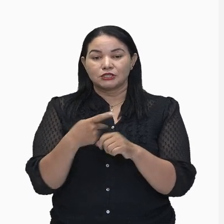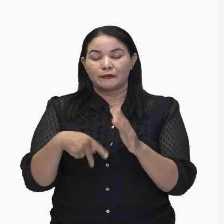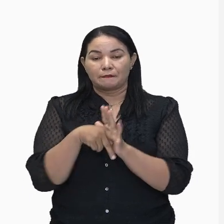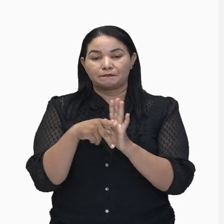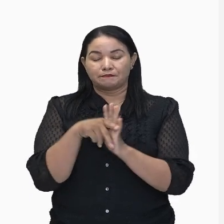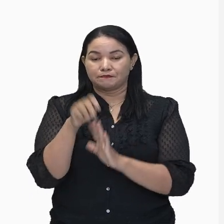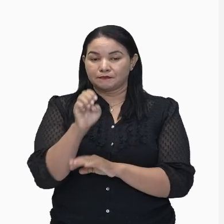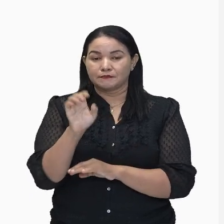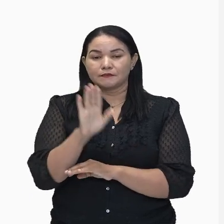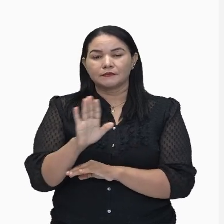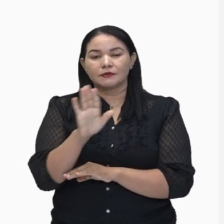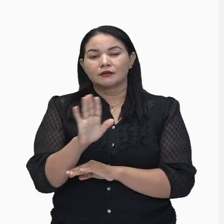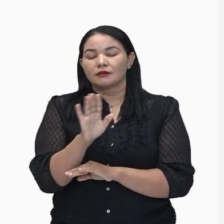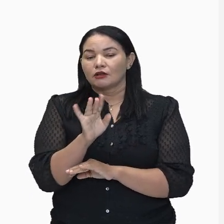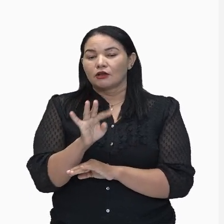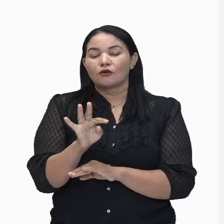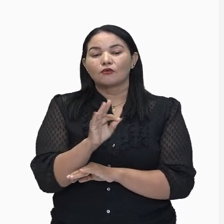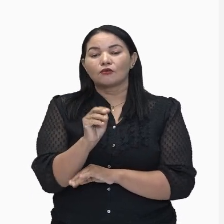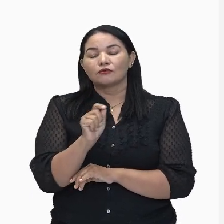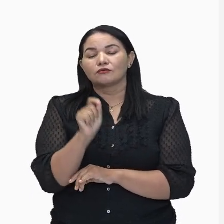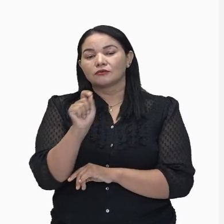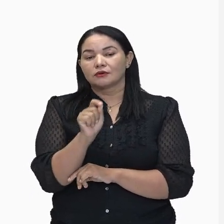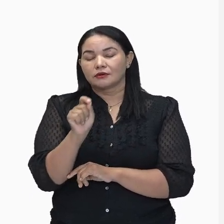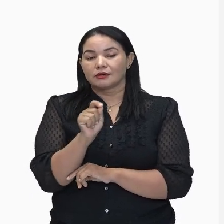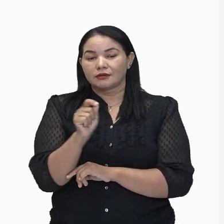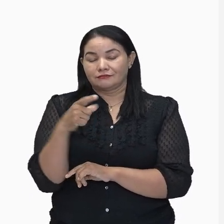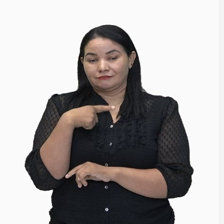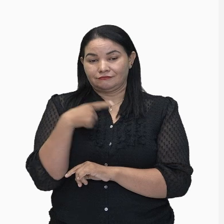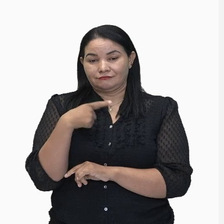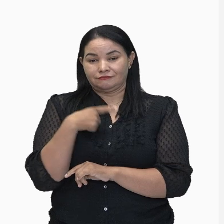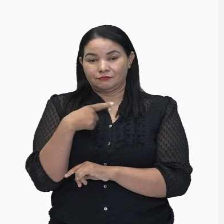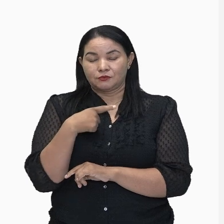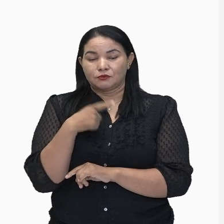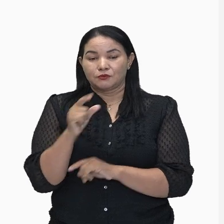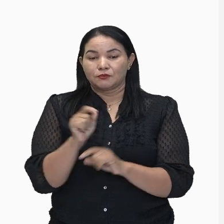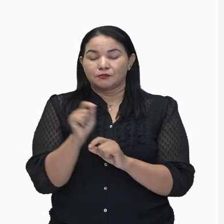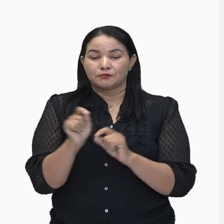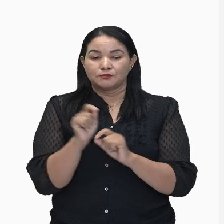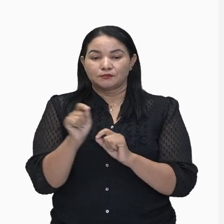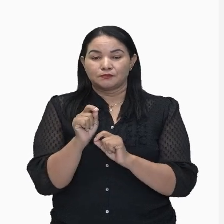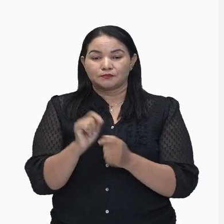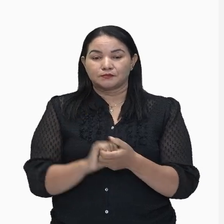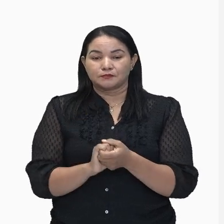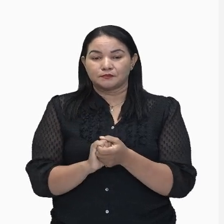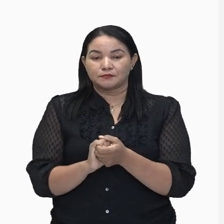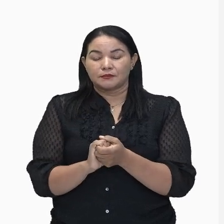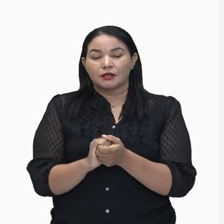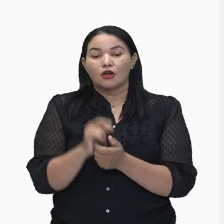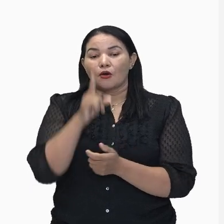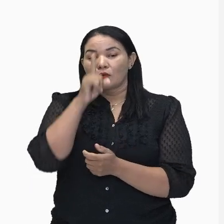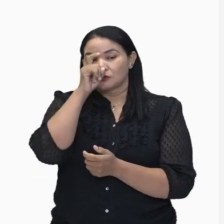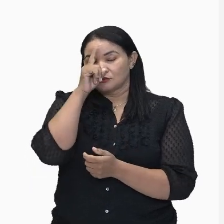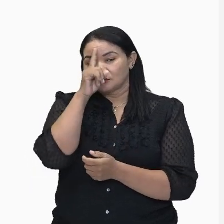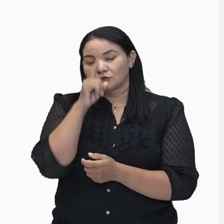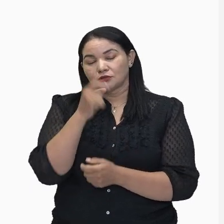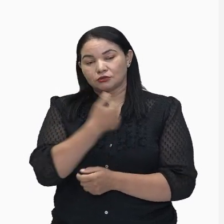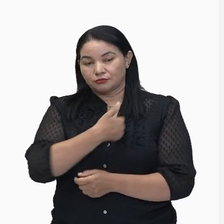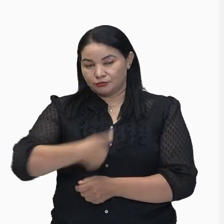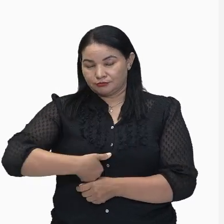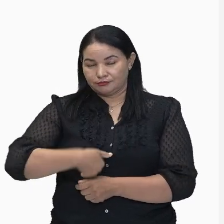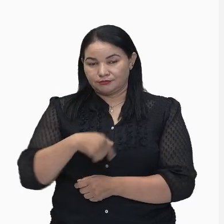nos países europeus que existam aí hospitais públicos,